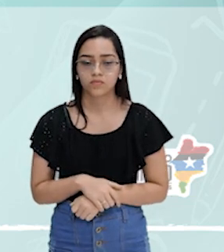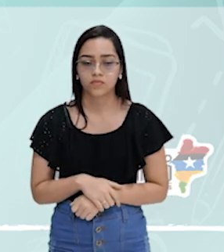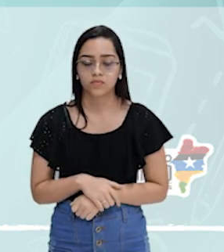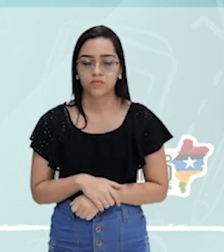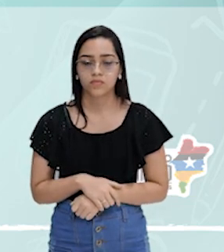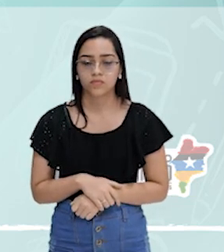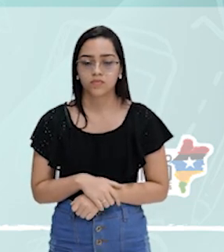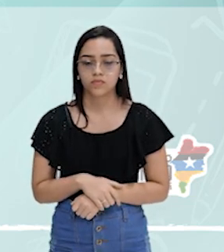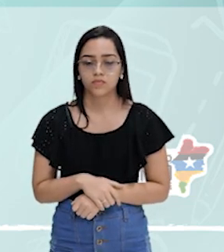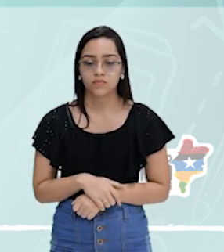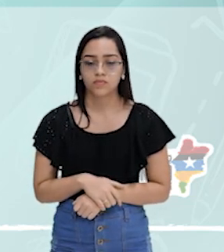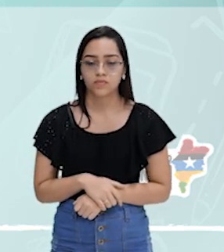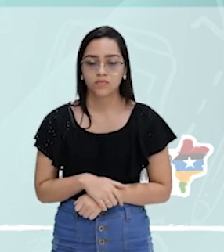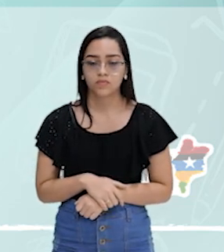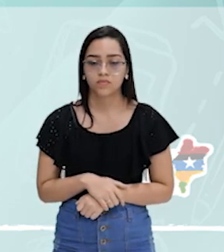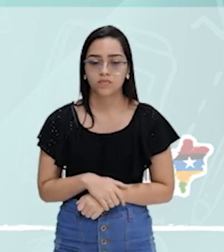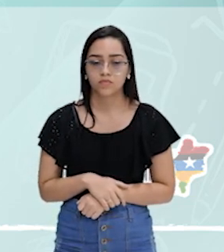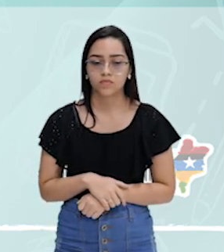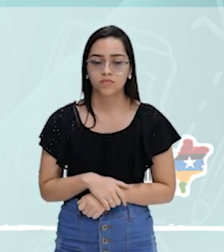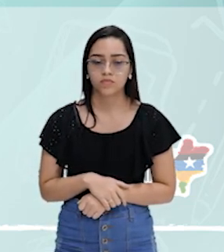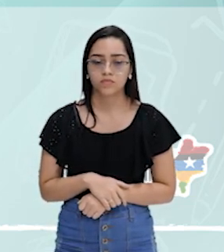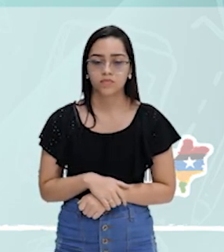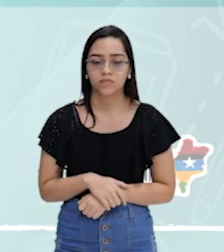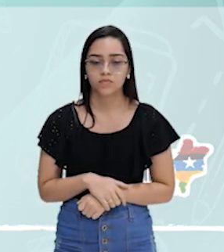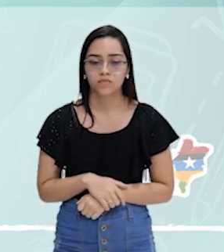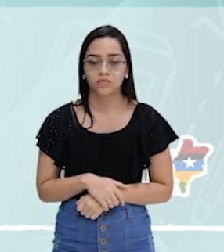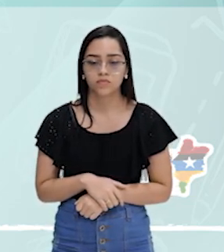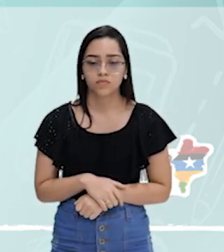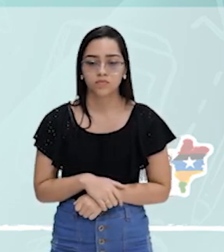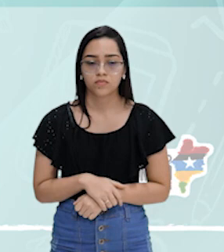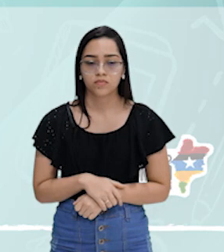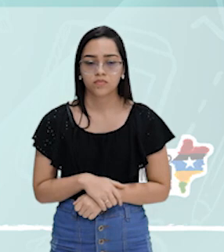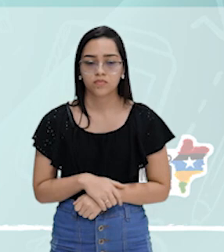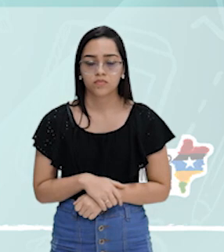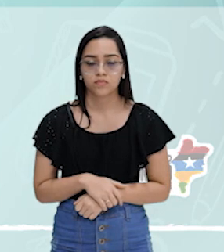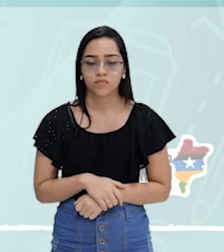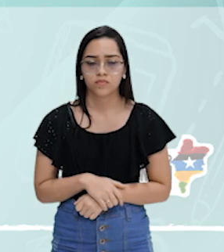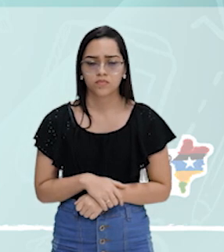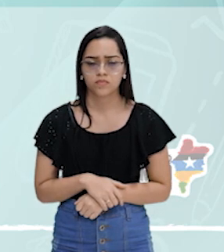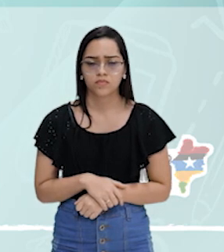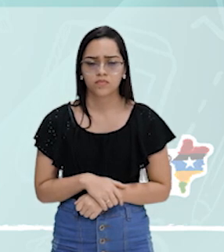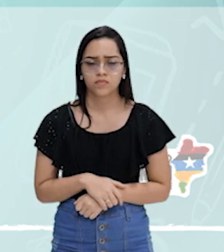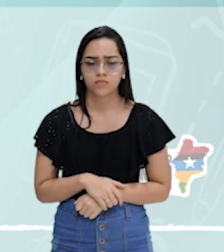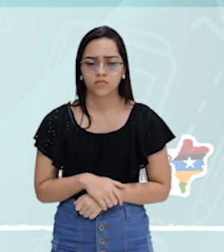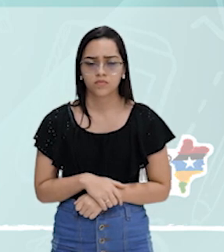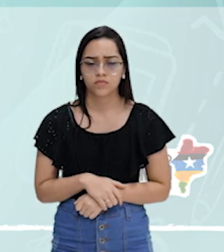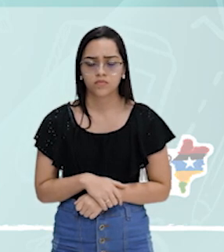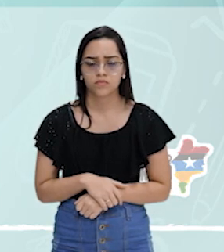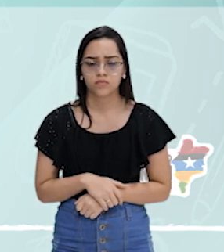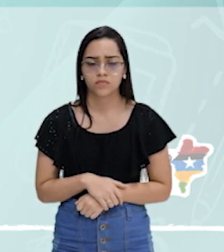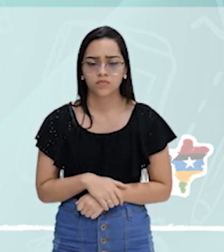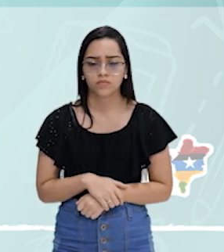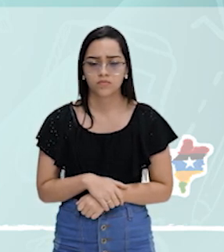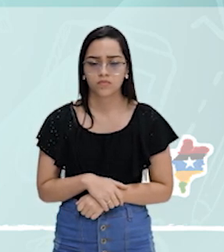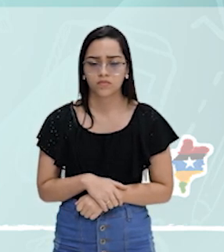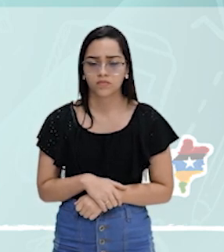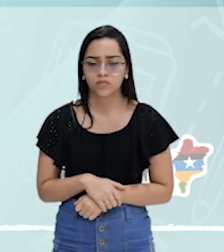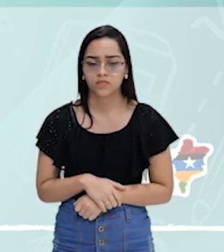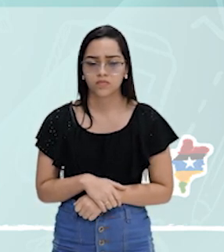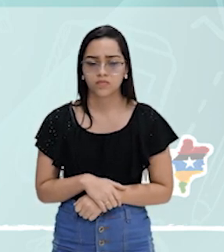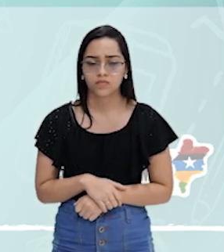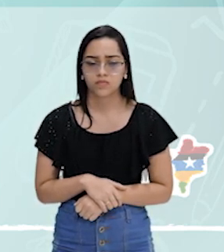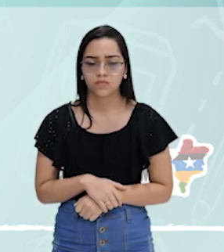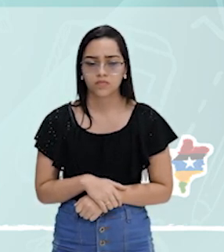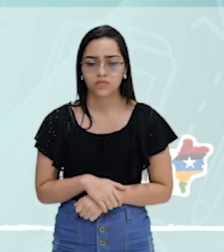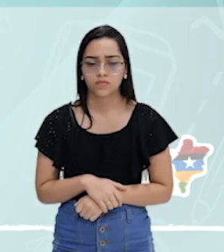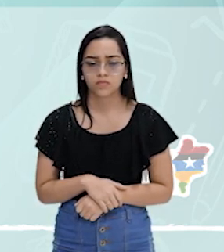já estão se constituindo outros. E neste crescendo, ou seja, nesse processo de crescimento, né, nesse avanço, dentro de um